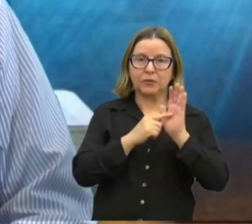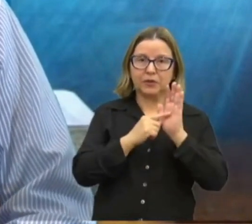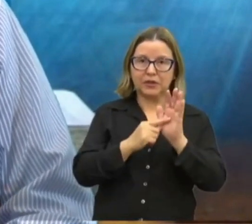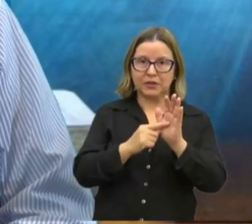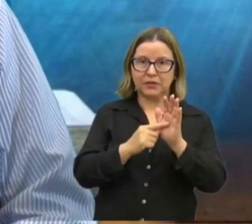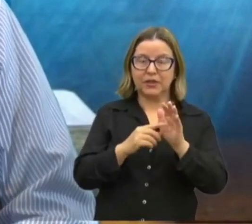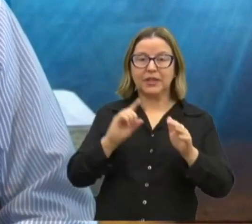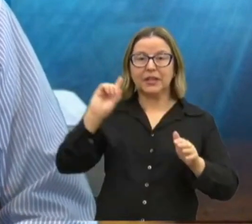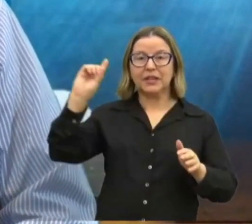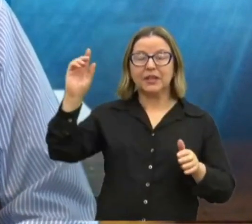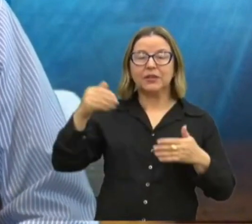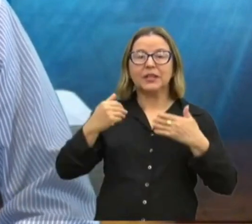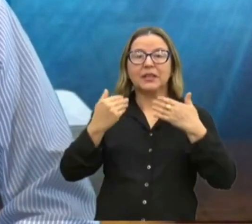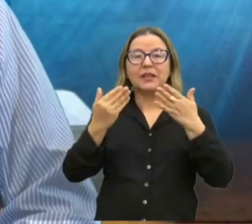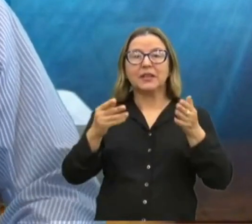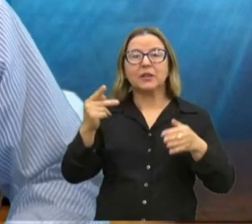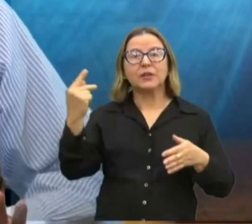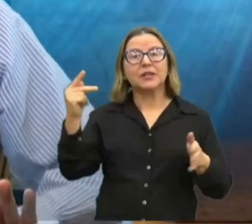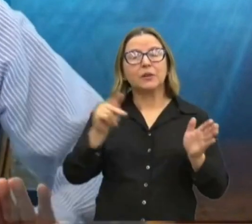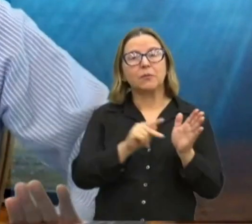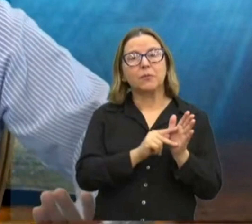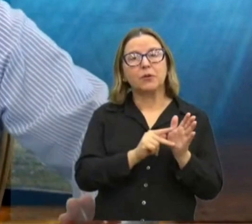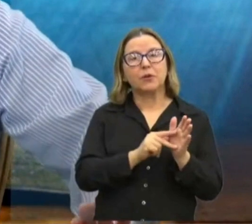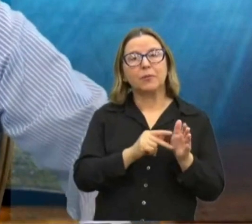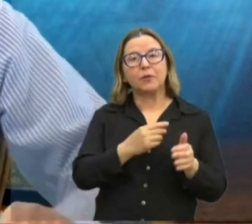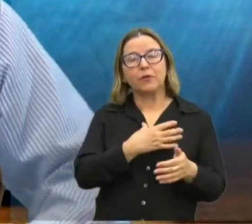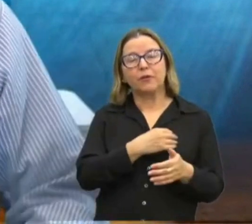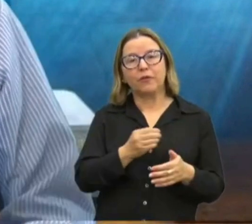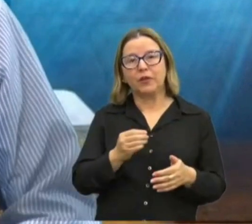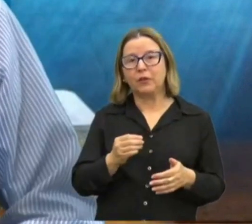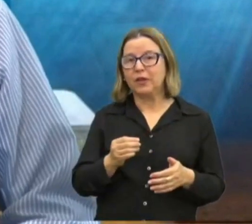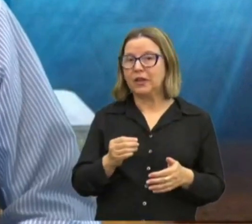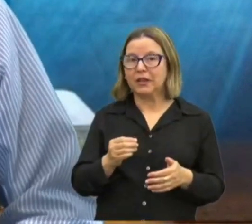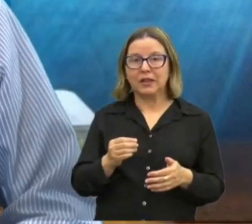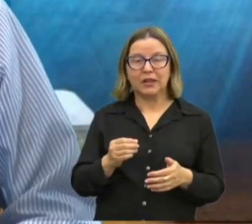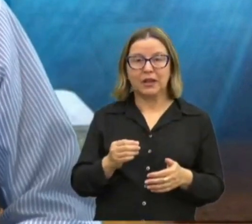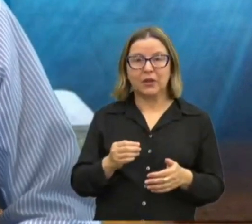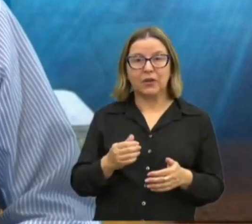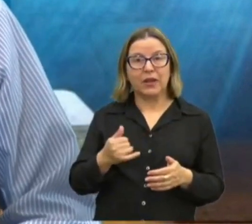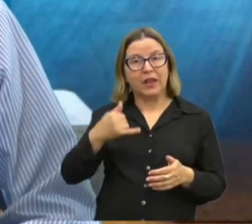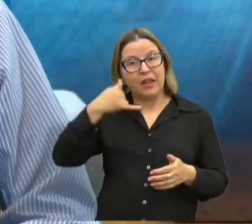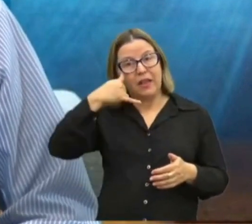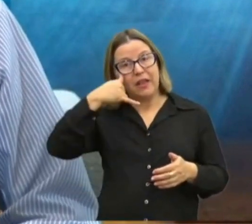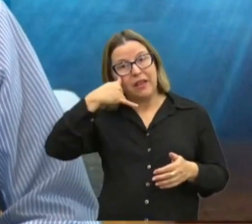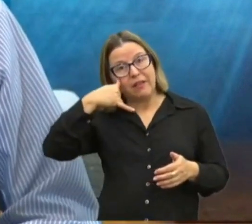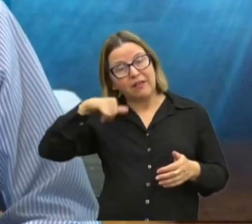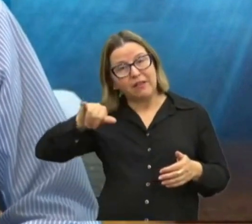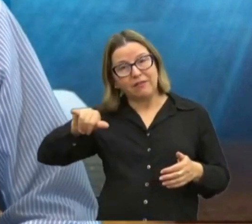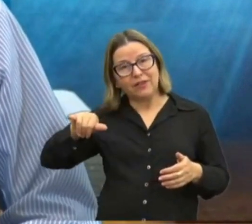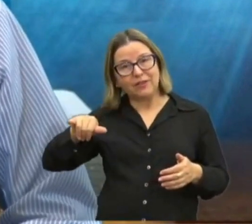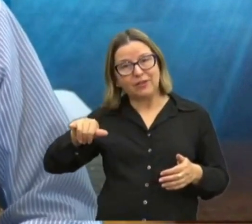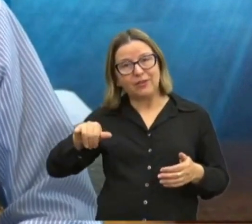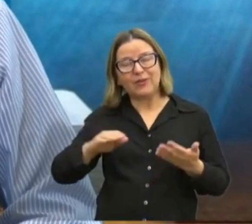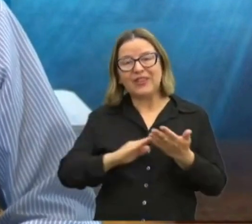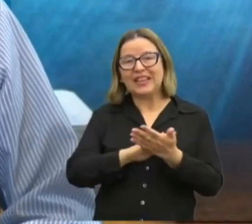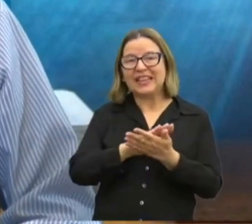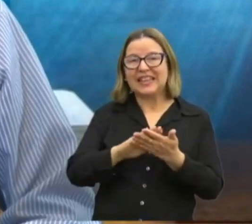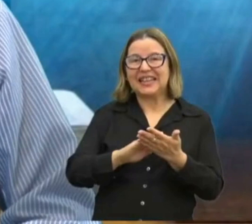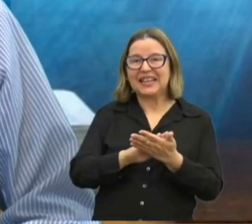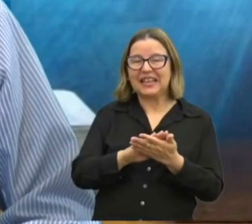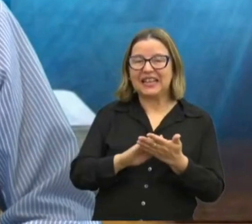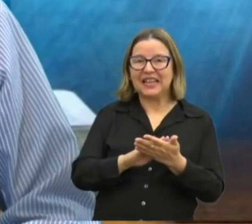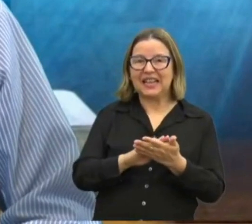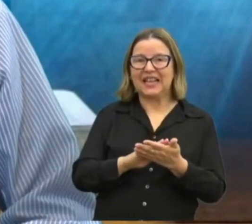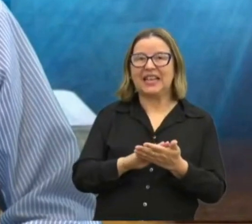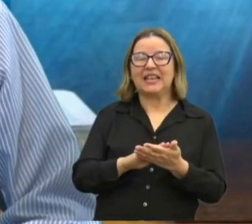seu próprio Filho, ou seja, Deus não afastou de Jesus absolutamente nada, mas